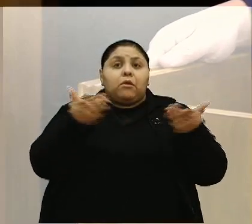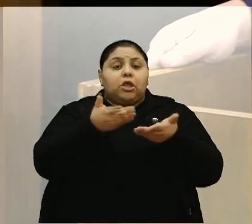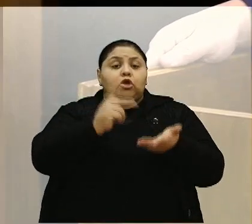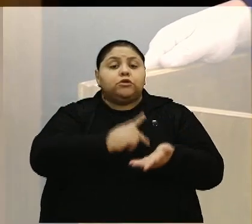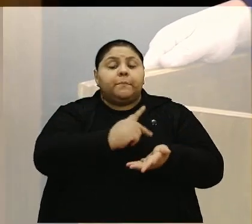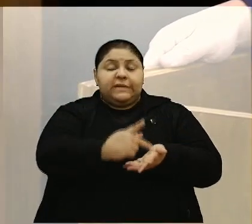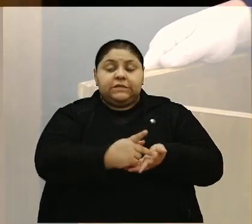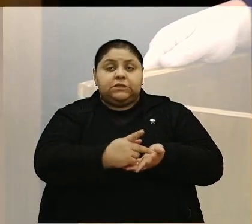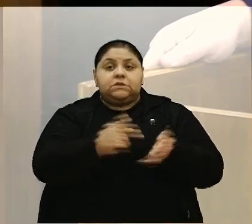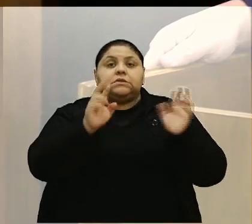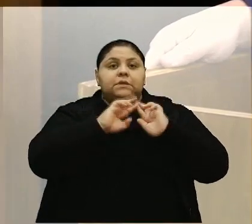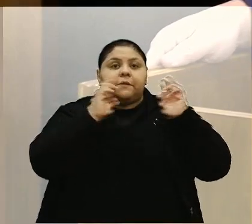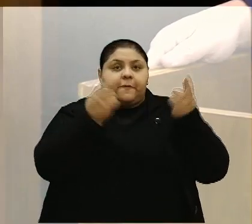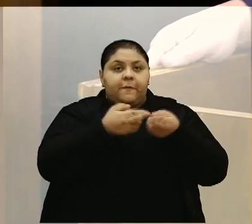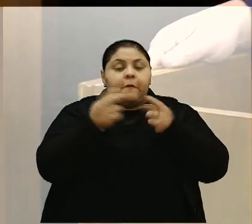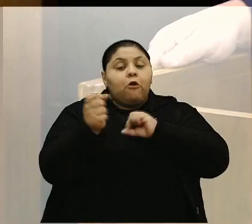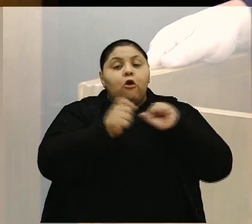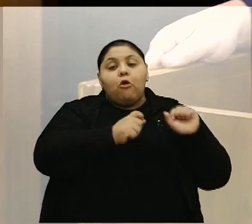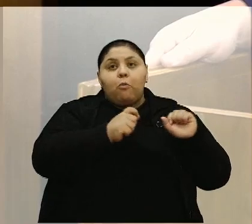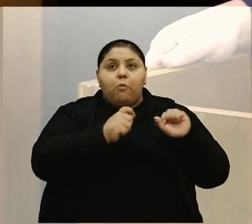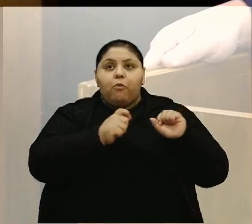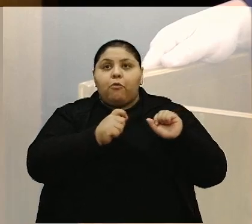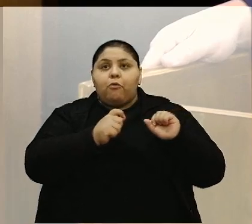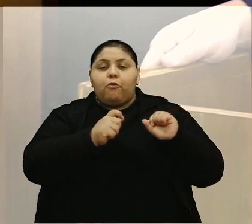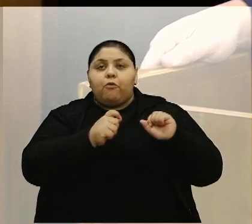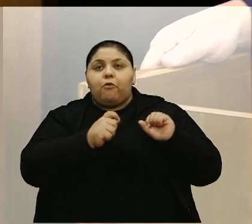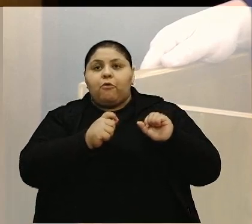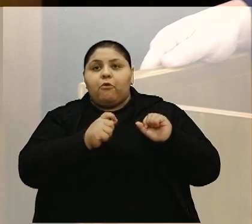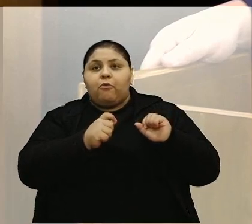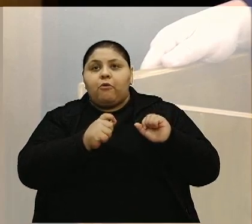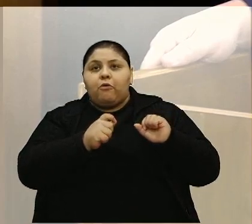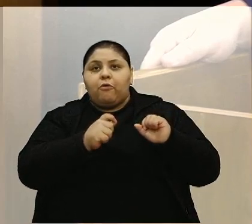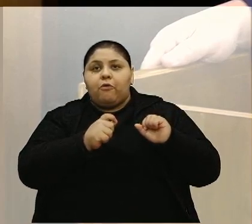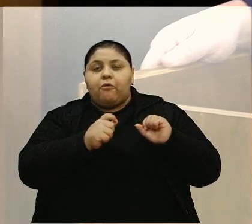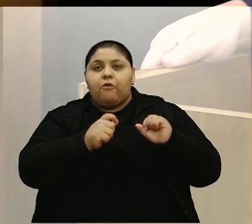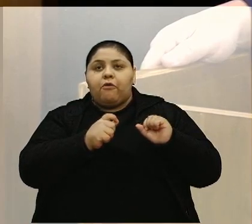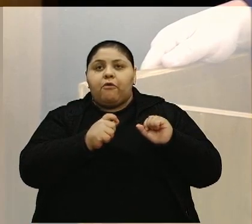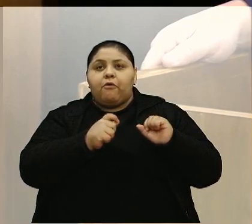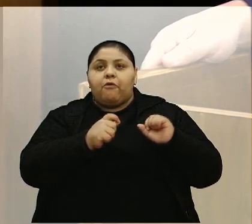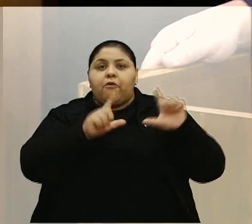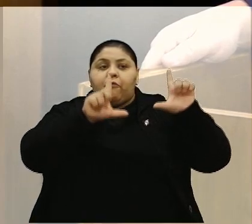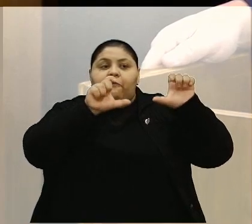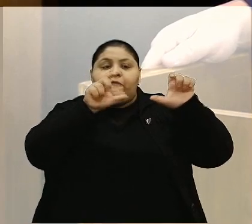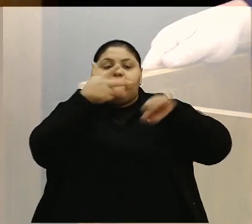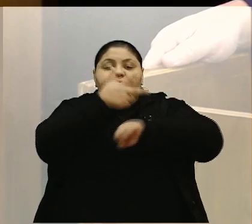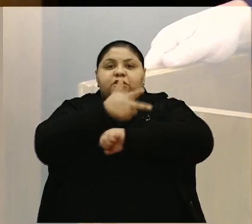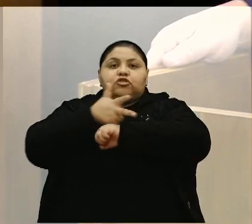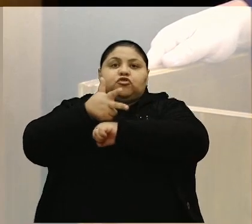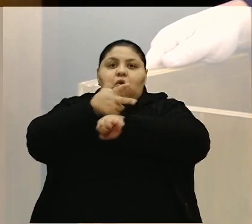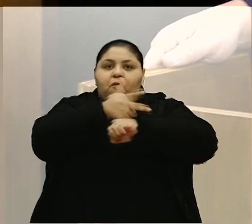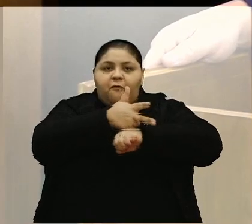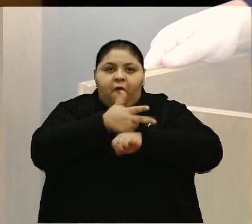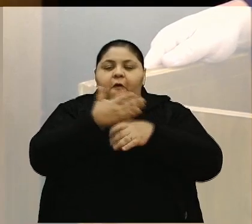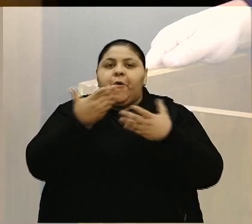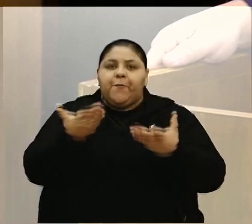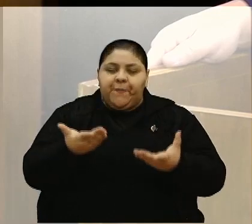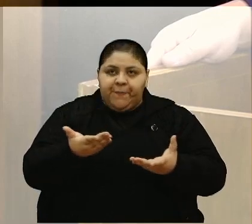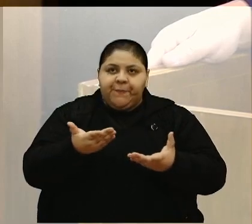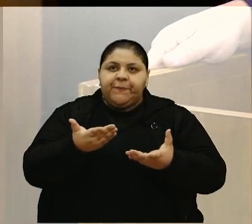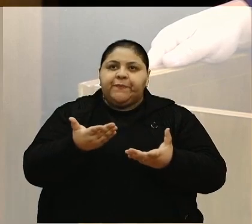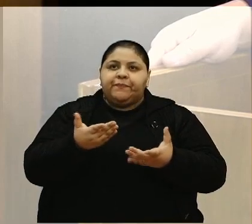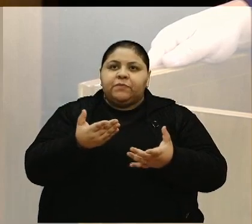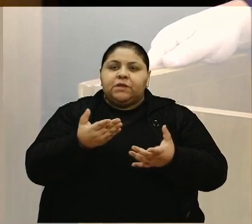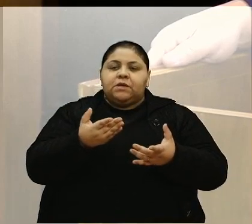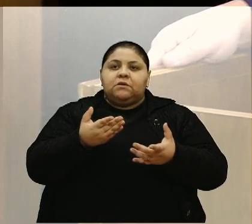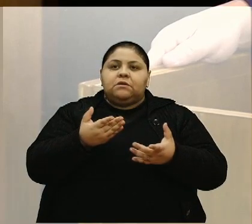presidindo. Poderia fazer um grande expediente, mas vou fazer com fotos, vídeos e ainda